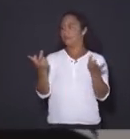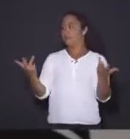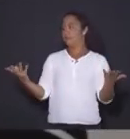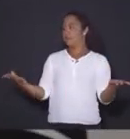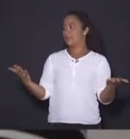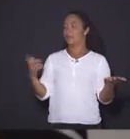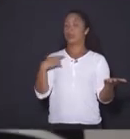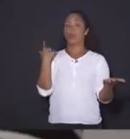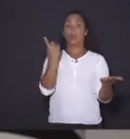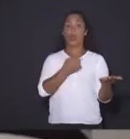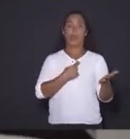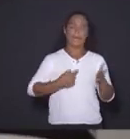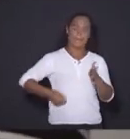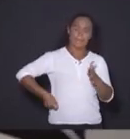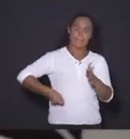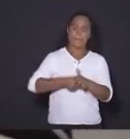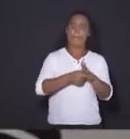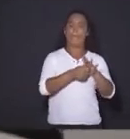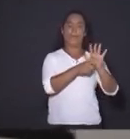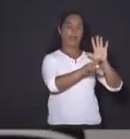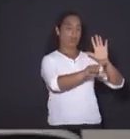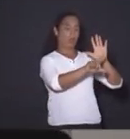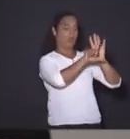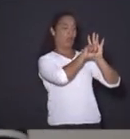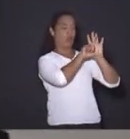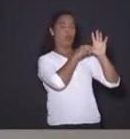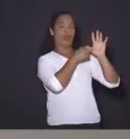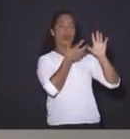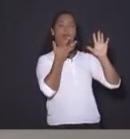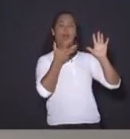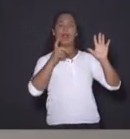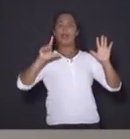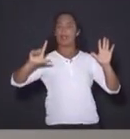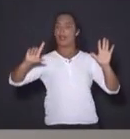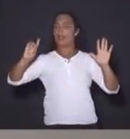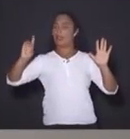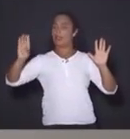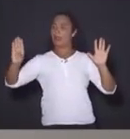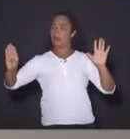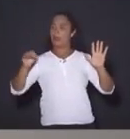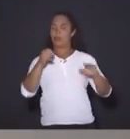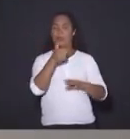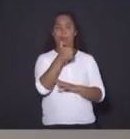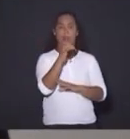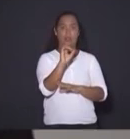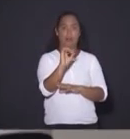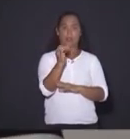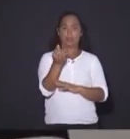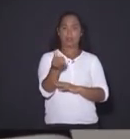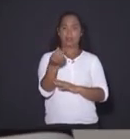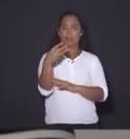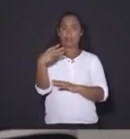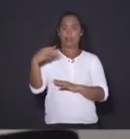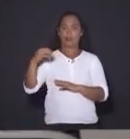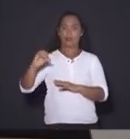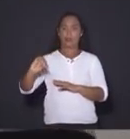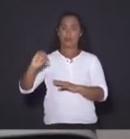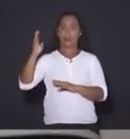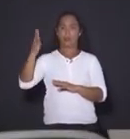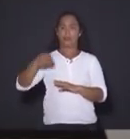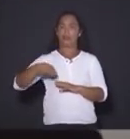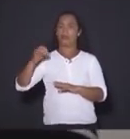hoje lutamos para implementar uma lei que alterou a ldb que a lei 10.639 de 2003